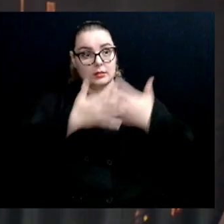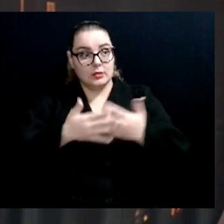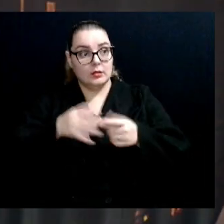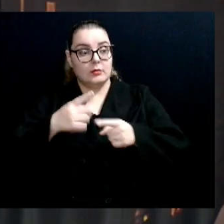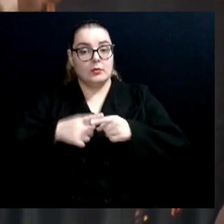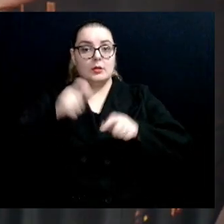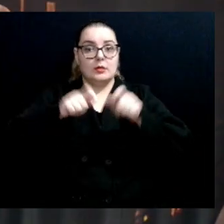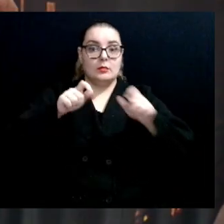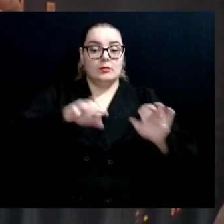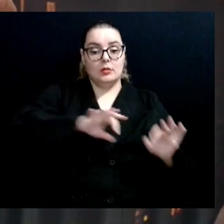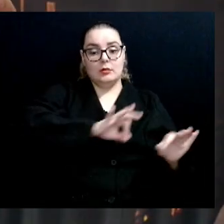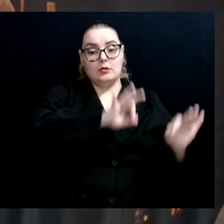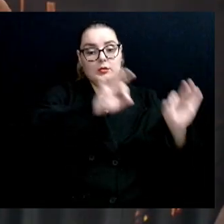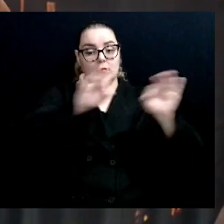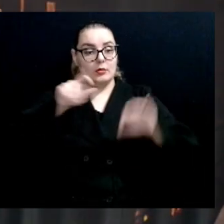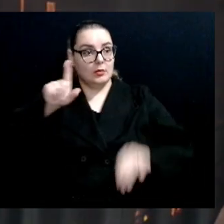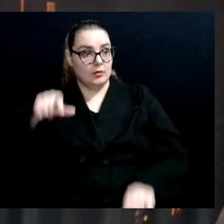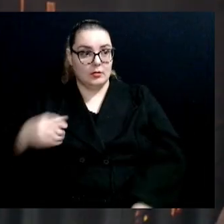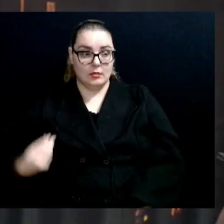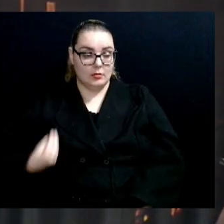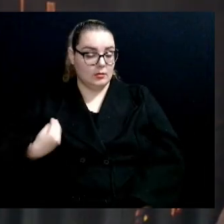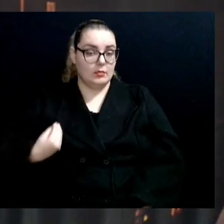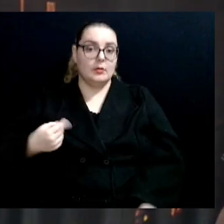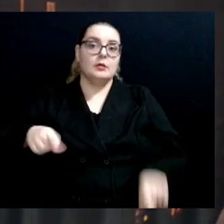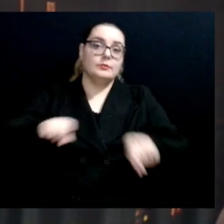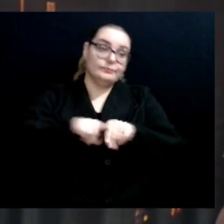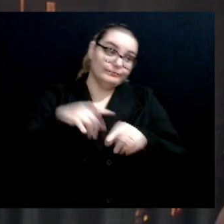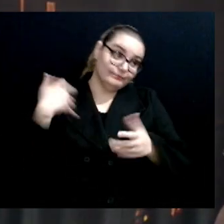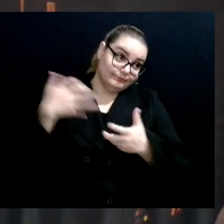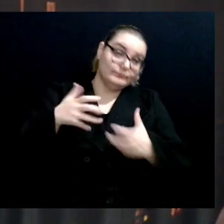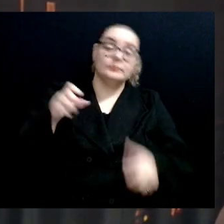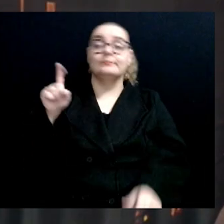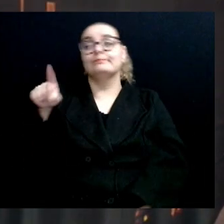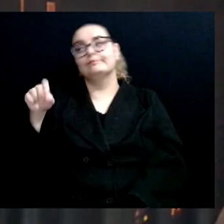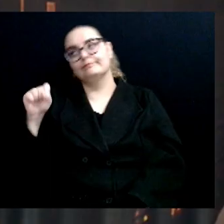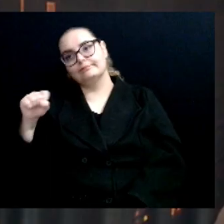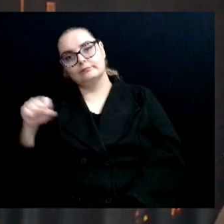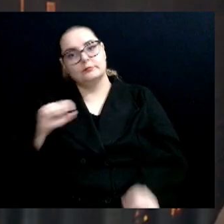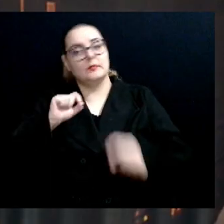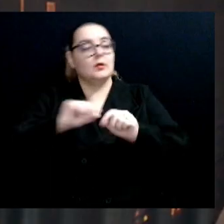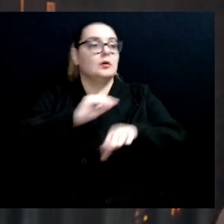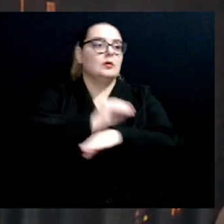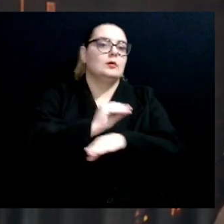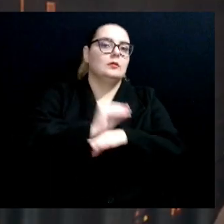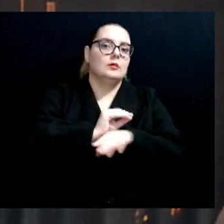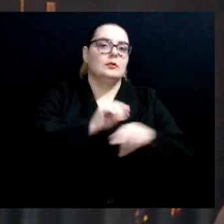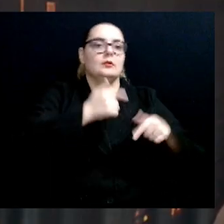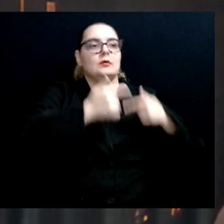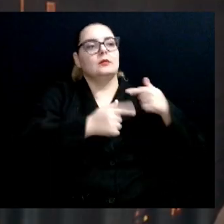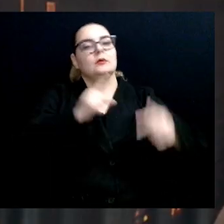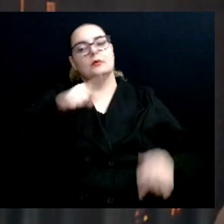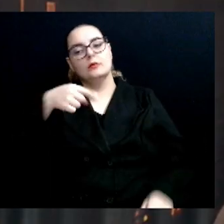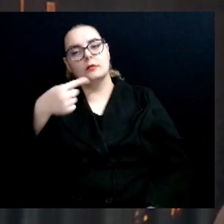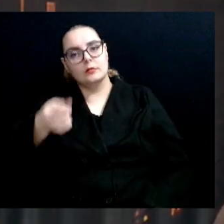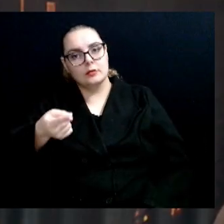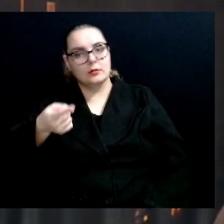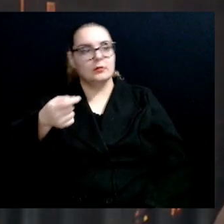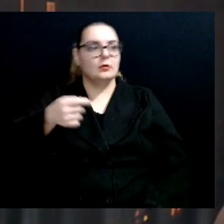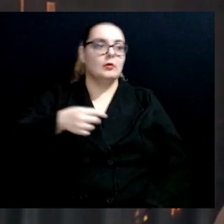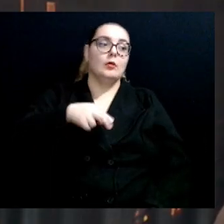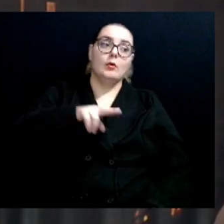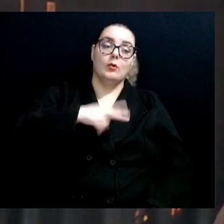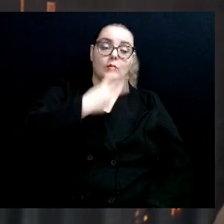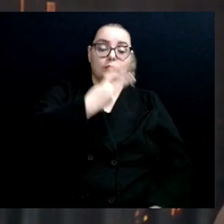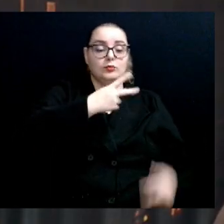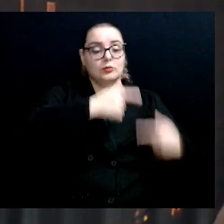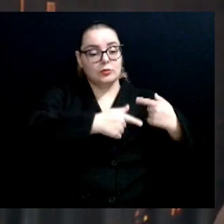pessoa idosa também estão idosas, né? Exato. Então, quem vai cuidar é sempre a geração seguinte, ou 2 gerações depois, né,